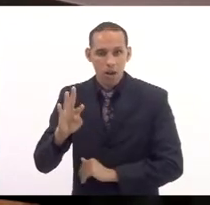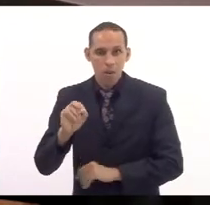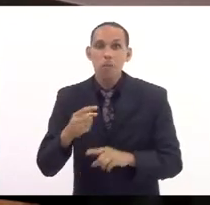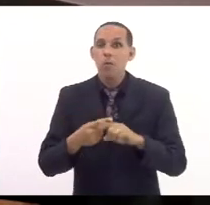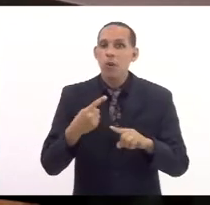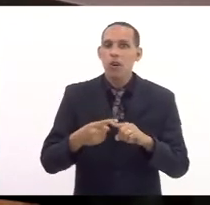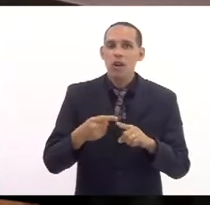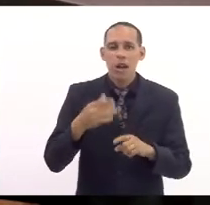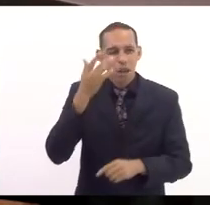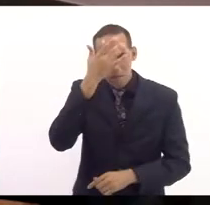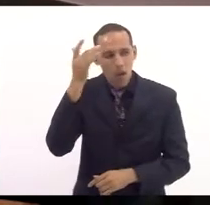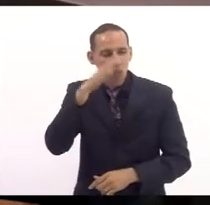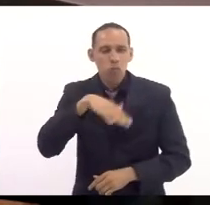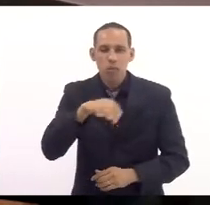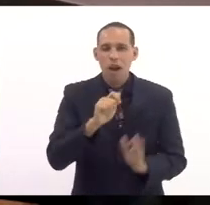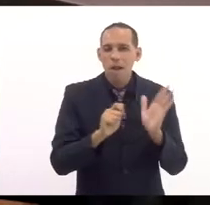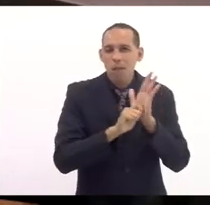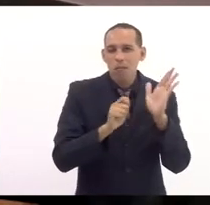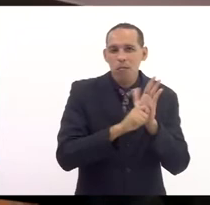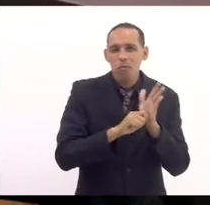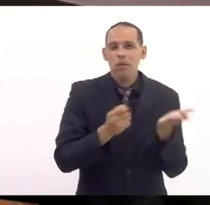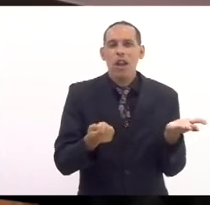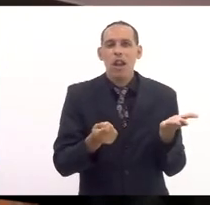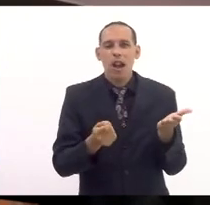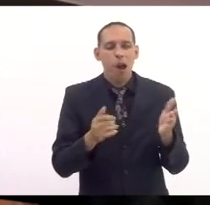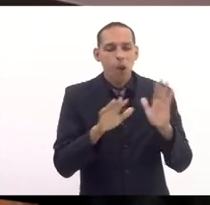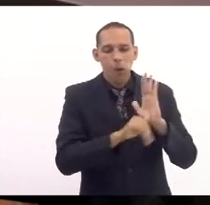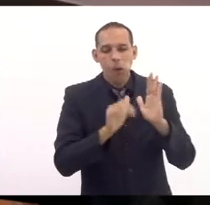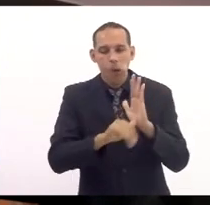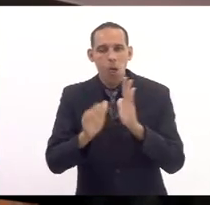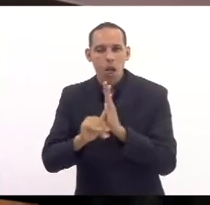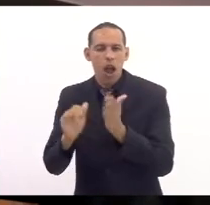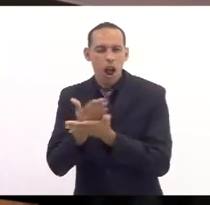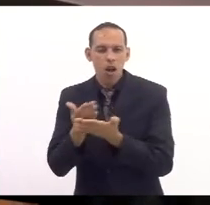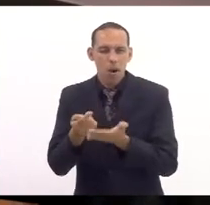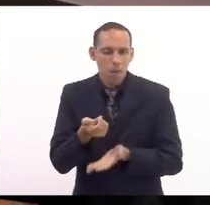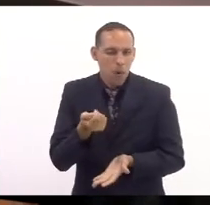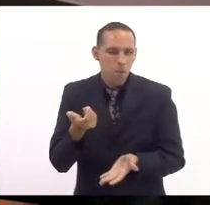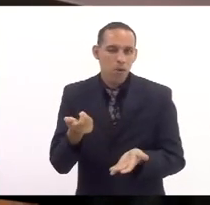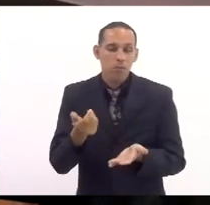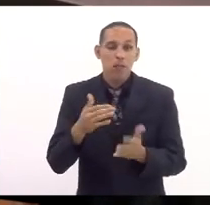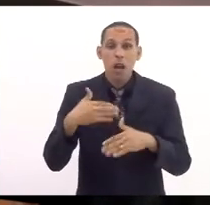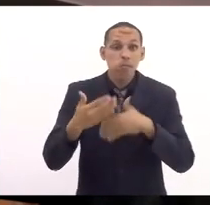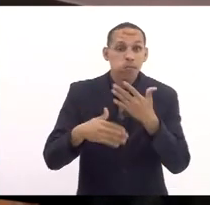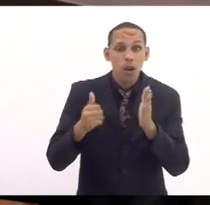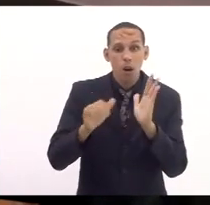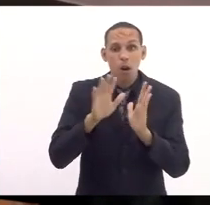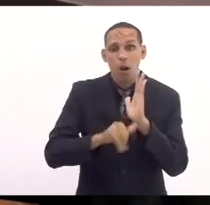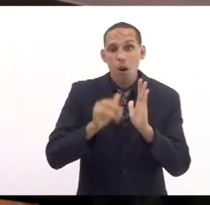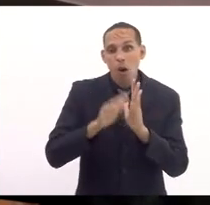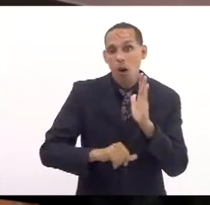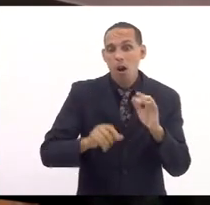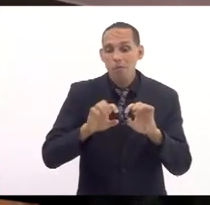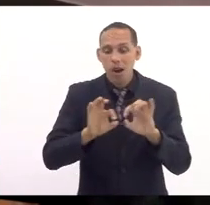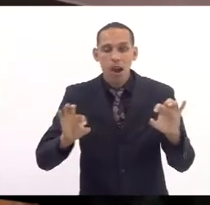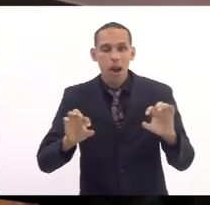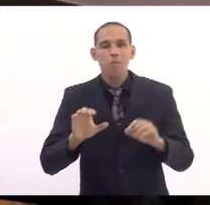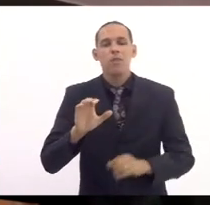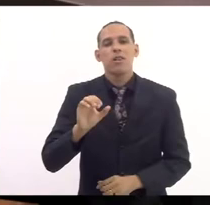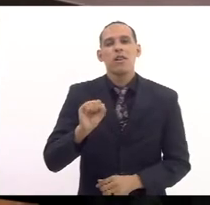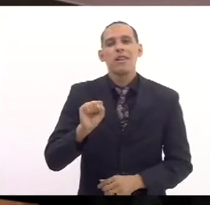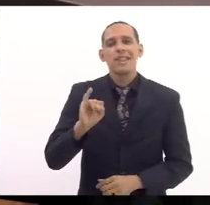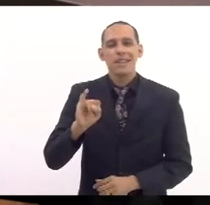drogas, quantidades pequenas, e nós passamos a ter, além de furto de cabo de sinalização, cabo